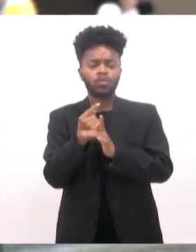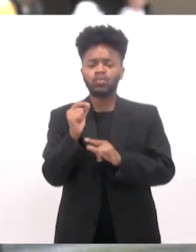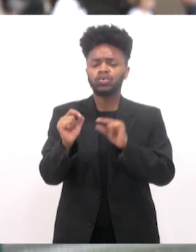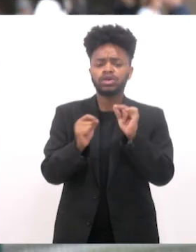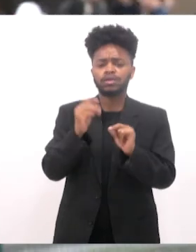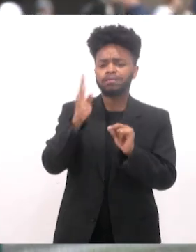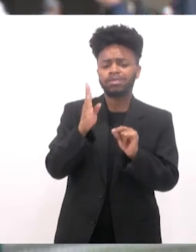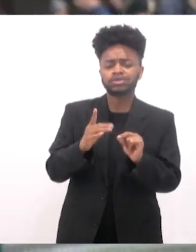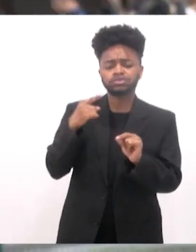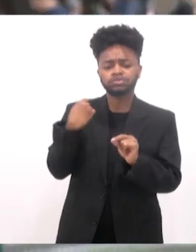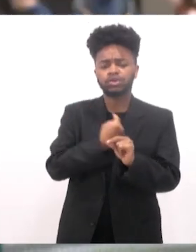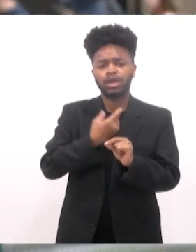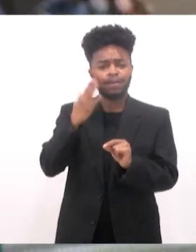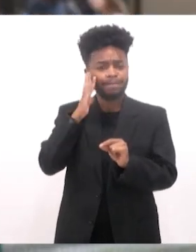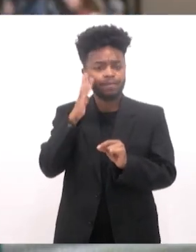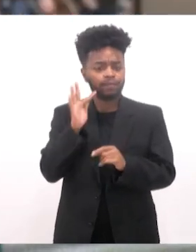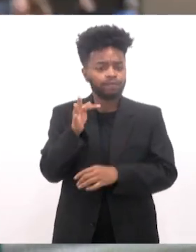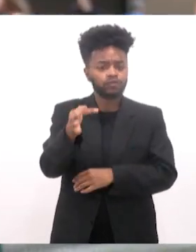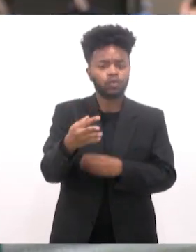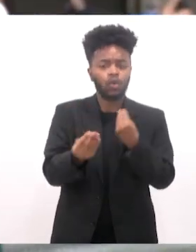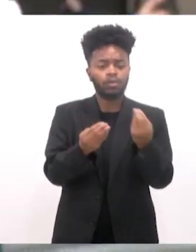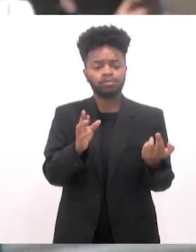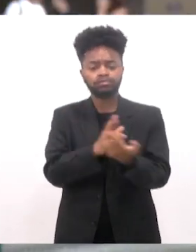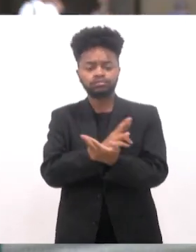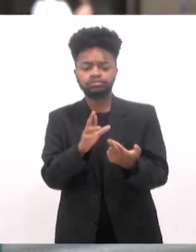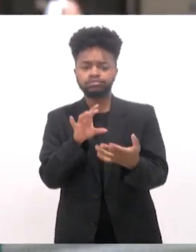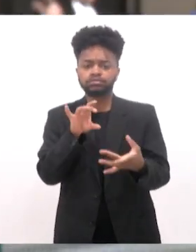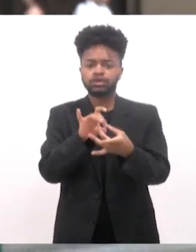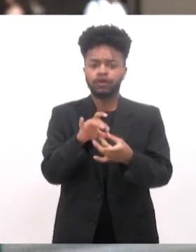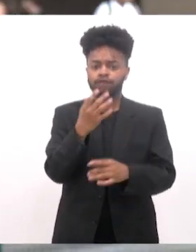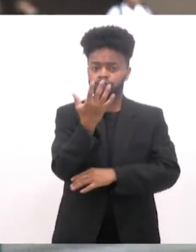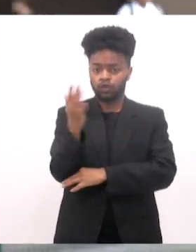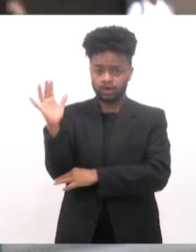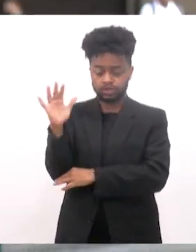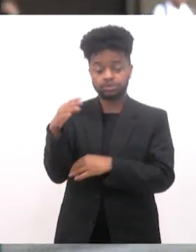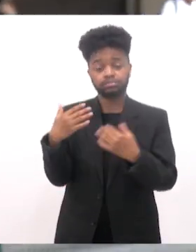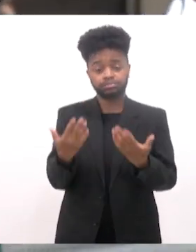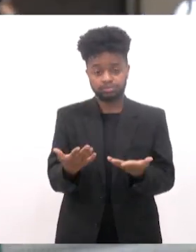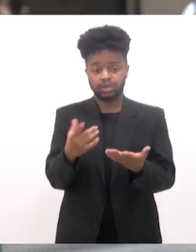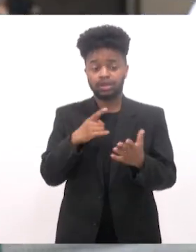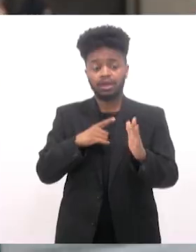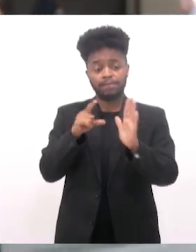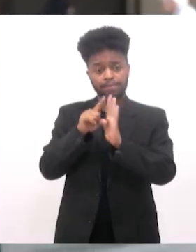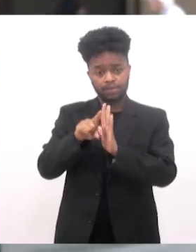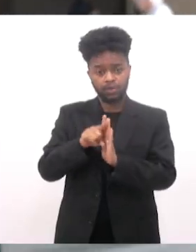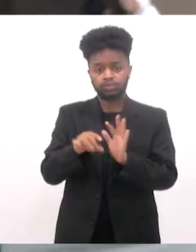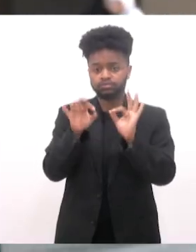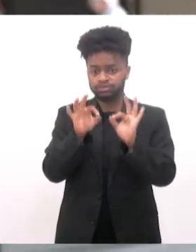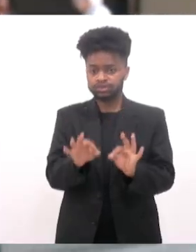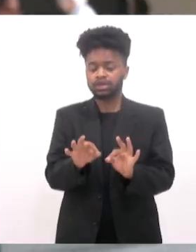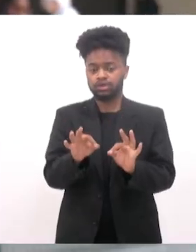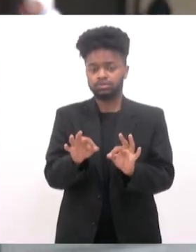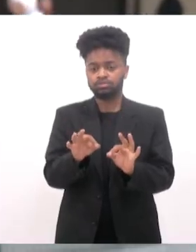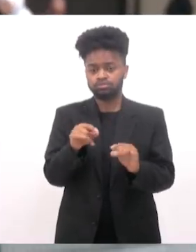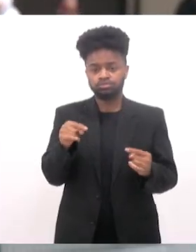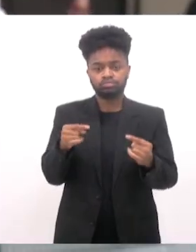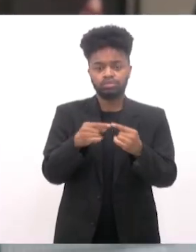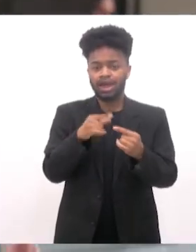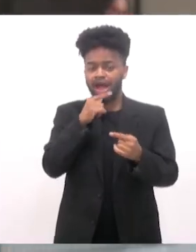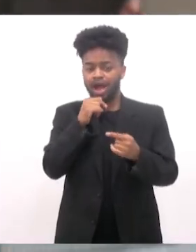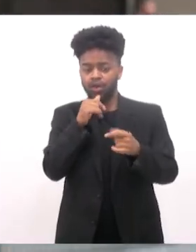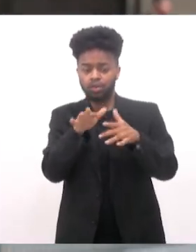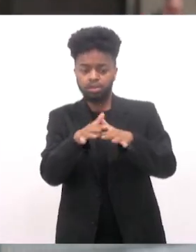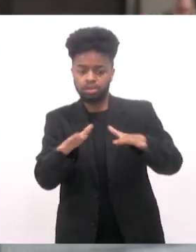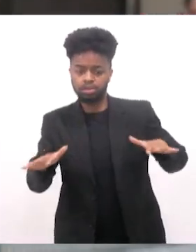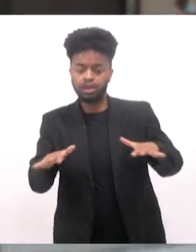que a gente quer, qual é a relação do Brasil com as suas florestas. E eu acho que Tapajós traz exatamente essa pergunta aqui para a gente, né, através do fluxo das águas, né,